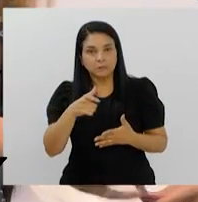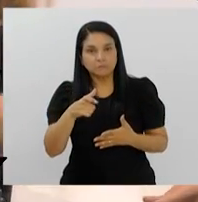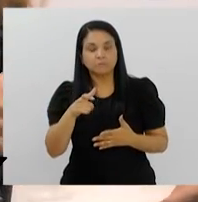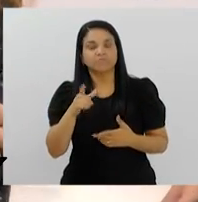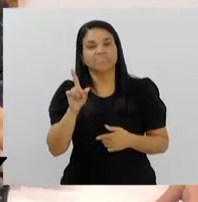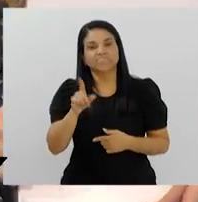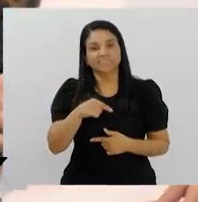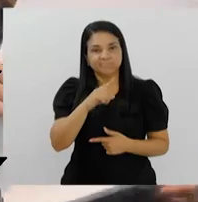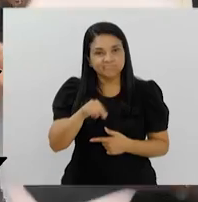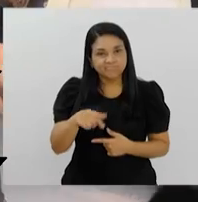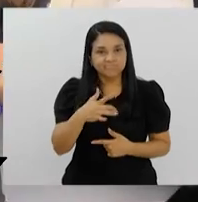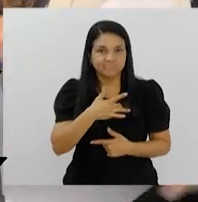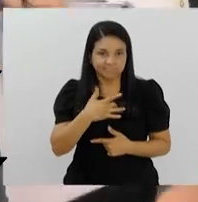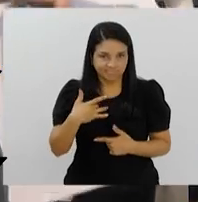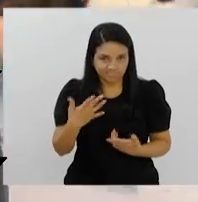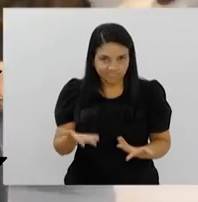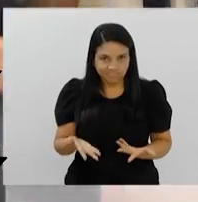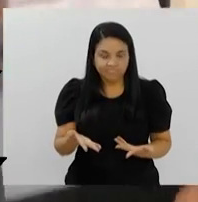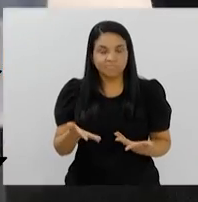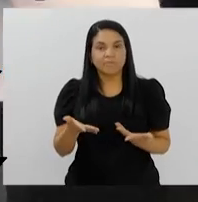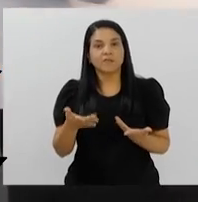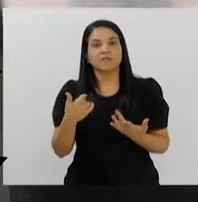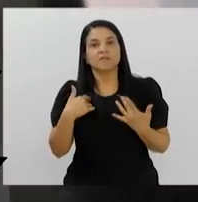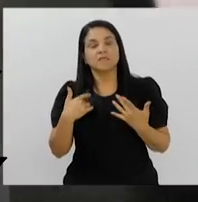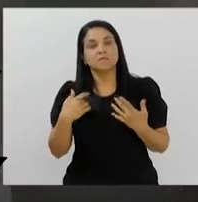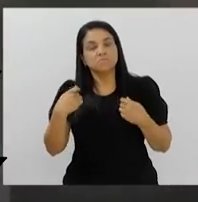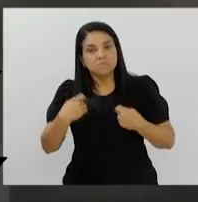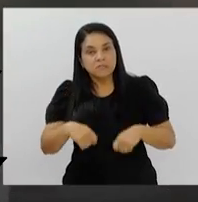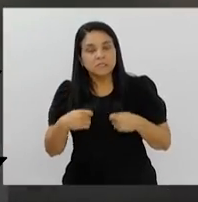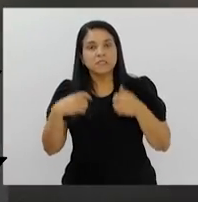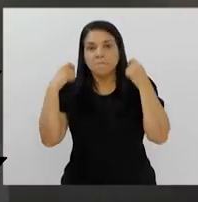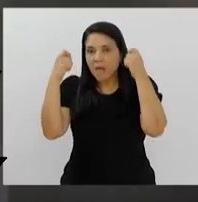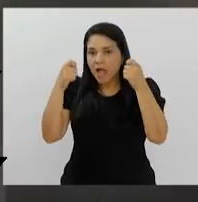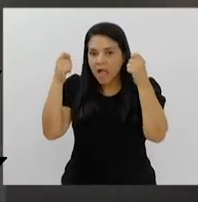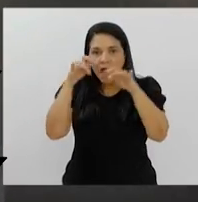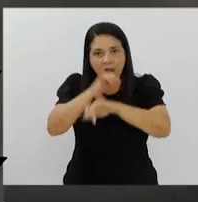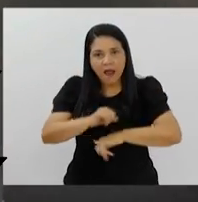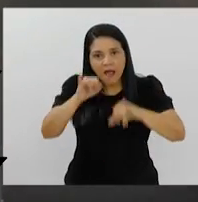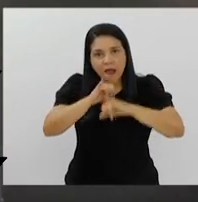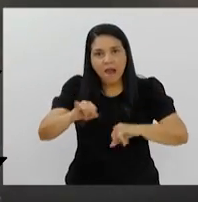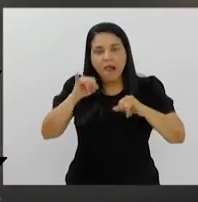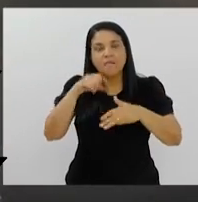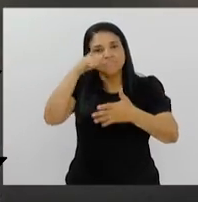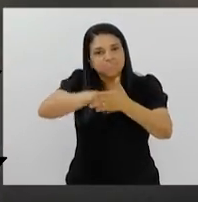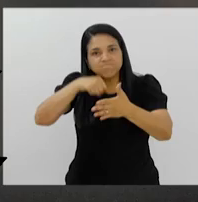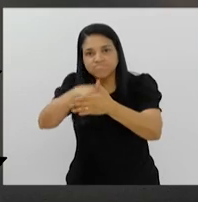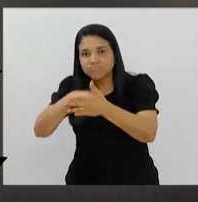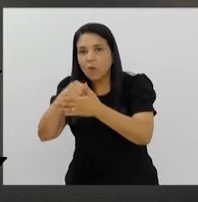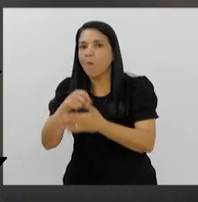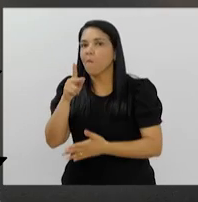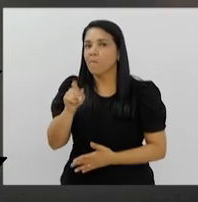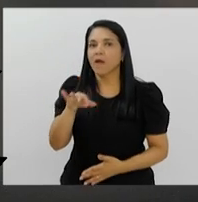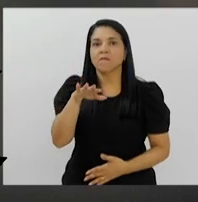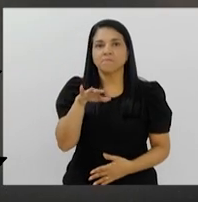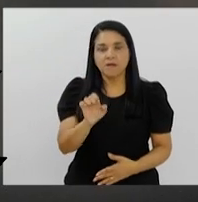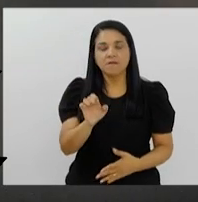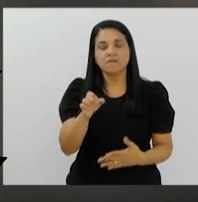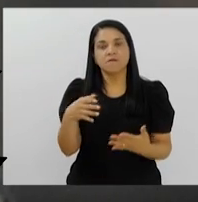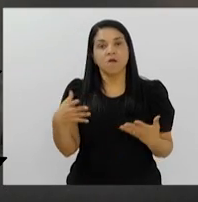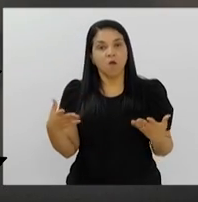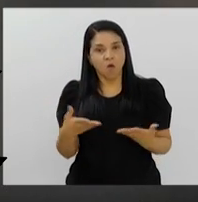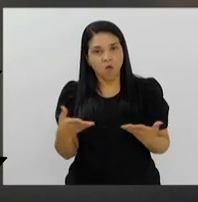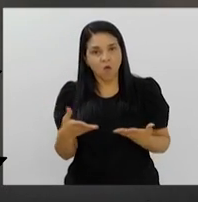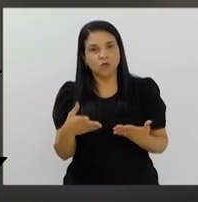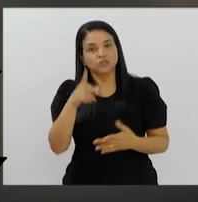possibilidade senão a se manifestar a usar toda a sua força como mãe e pai que tá sendo hoje eh